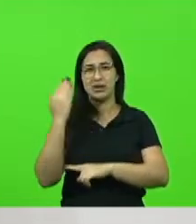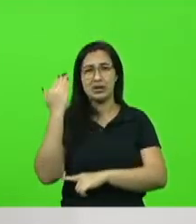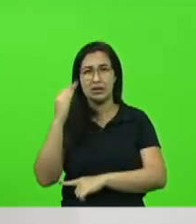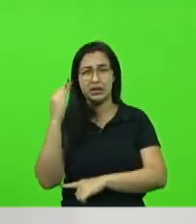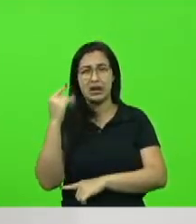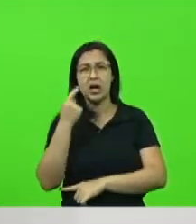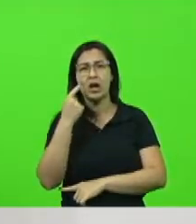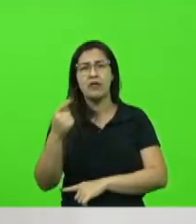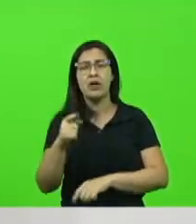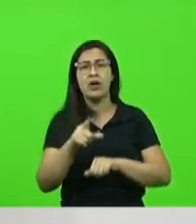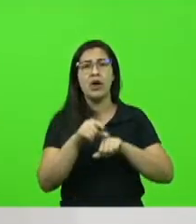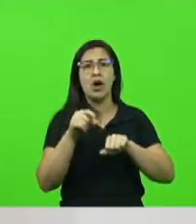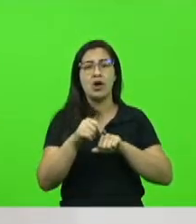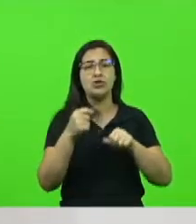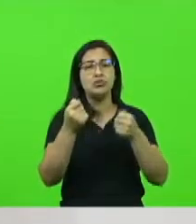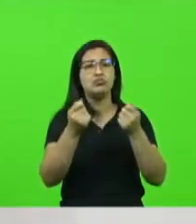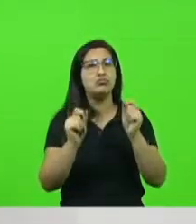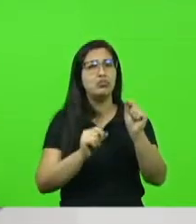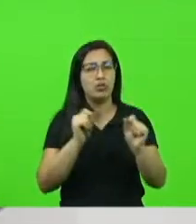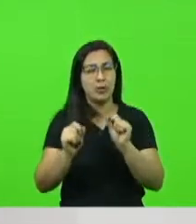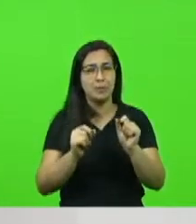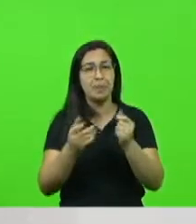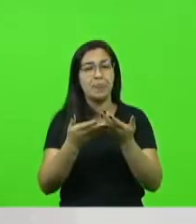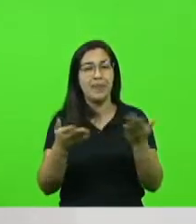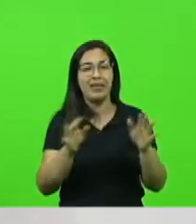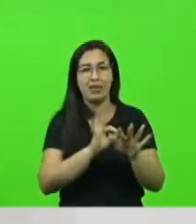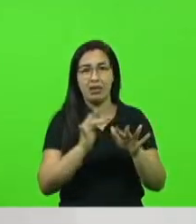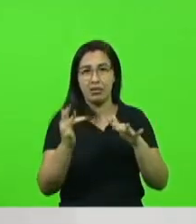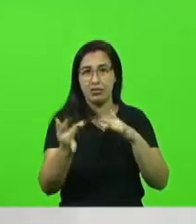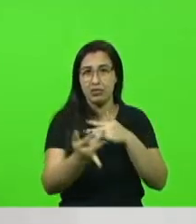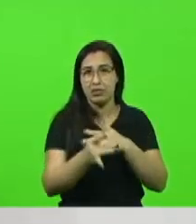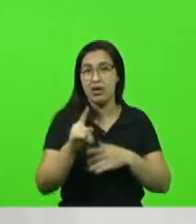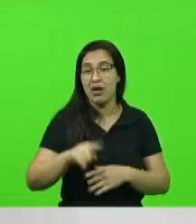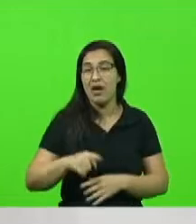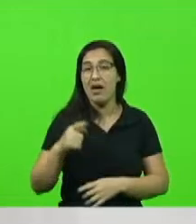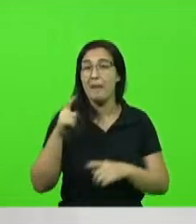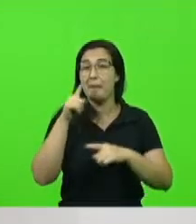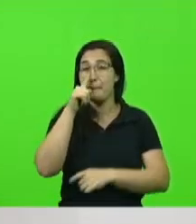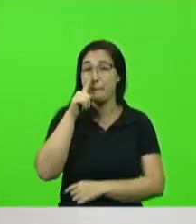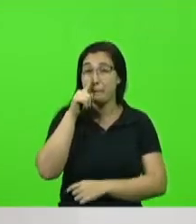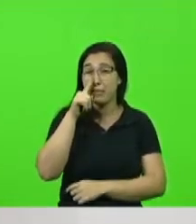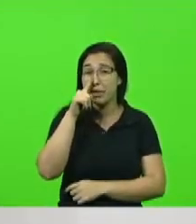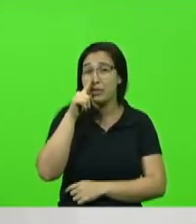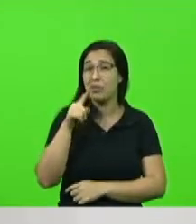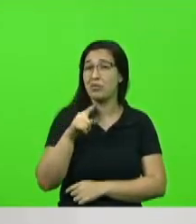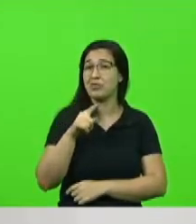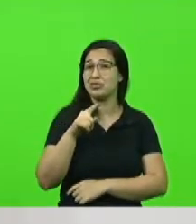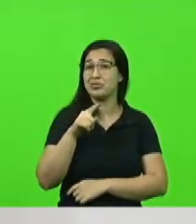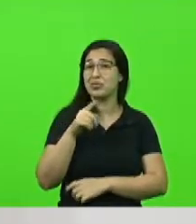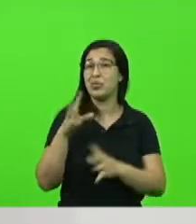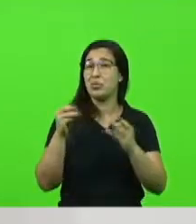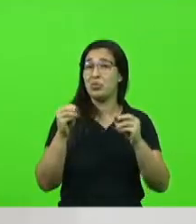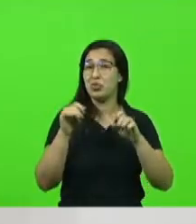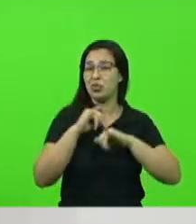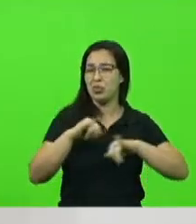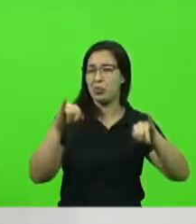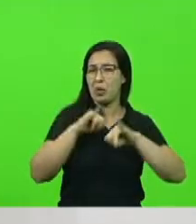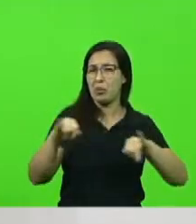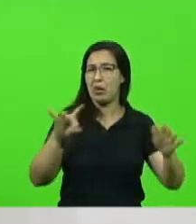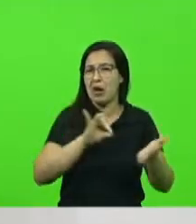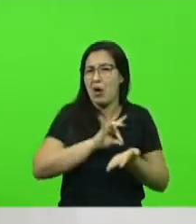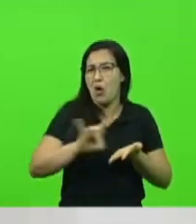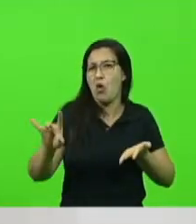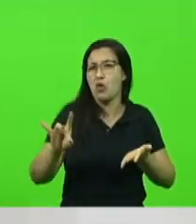artigo, são muitas vezes perigosas, campanhas de ódios, assédio, ver com quem